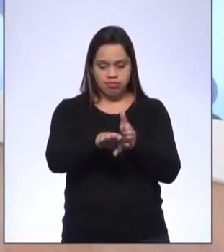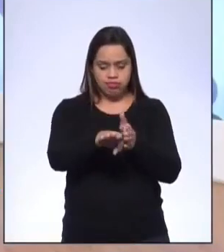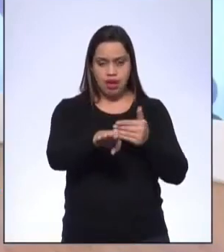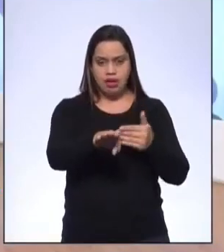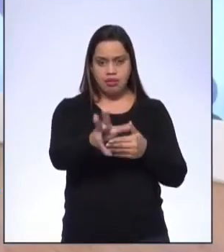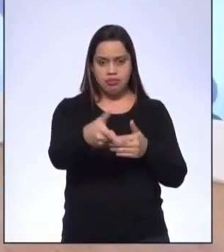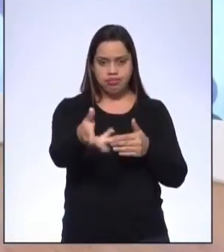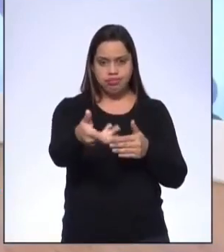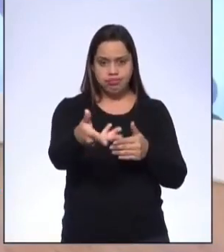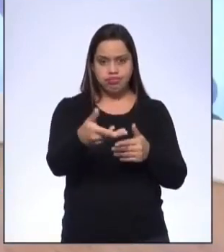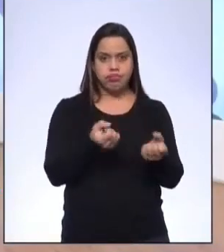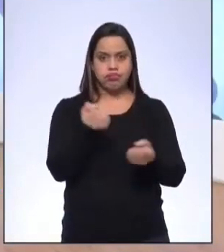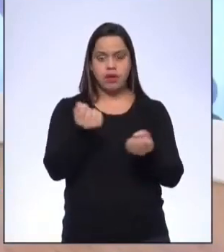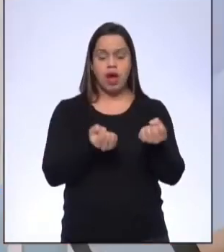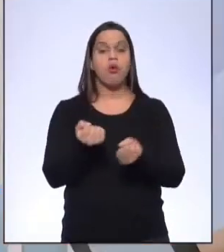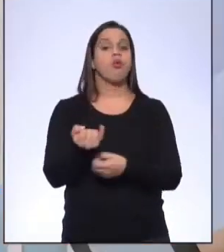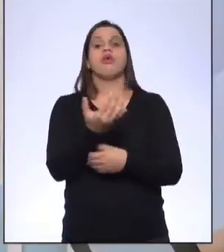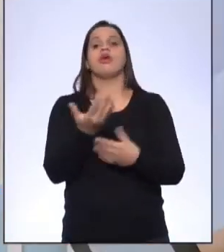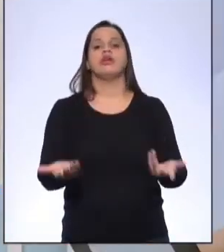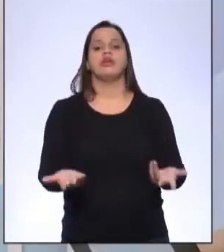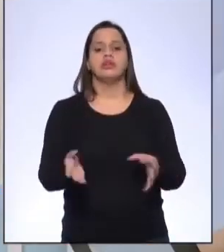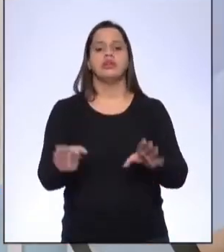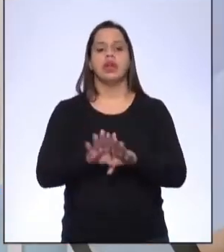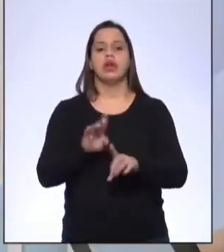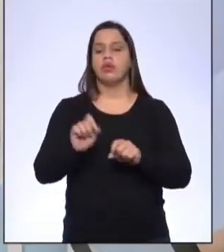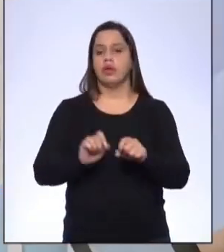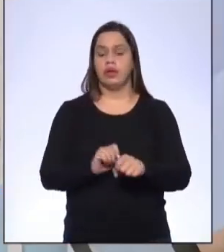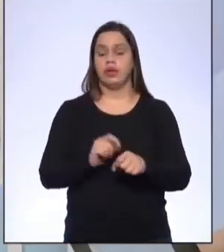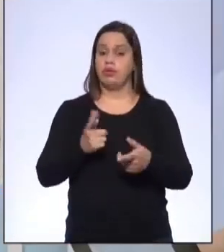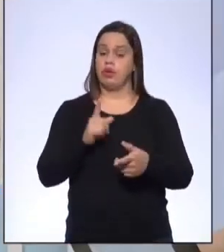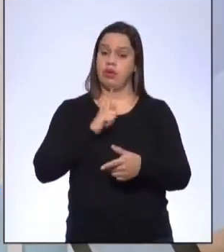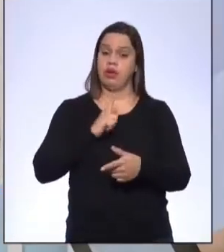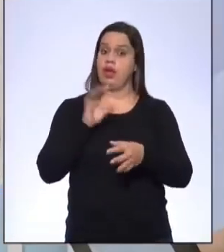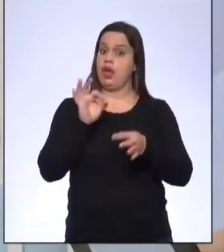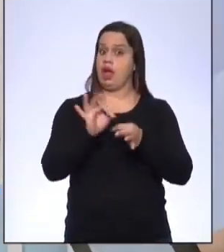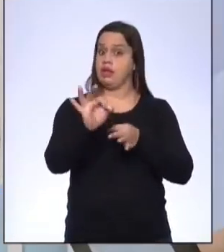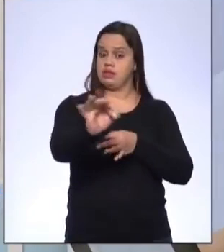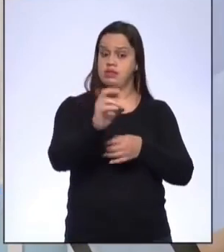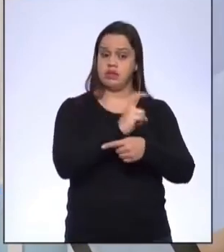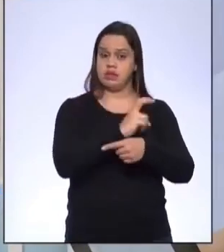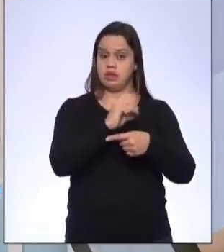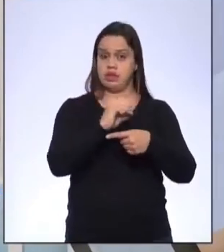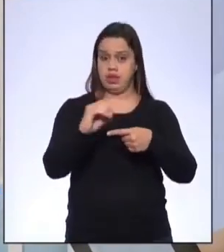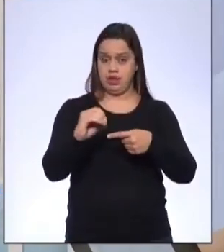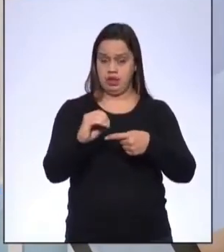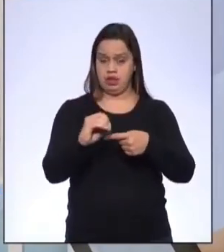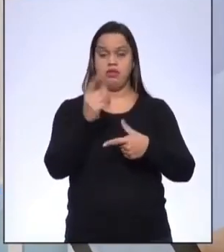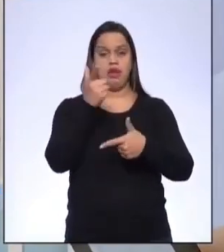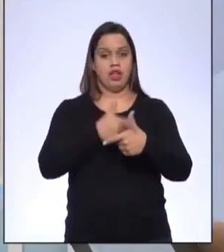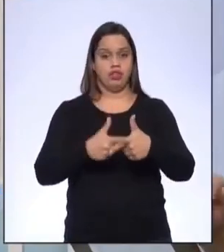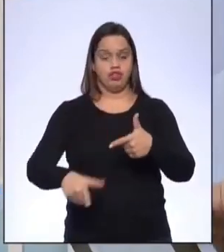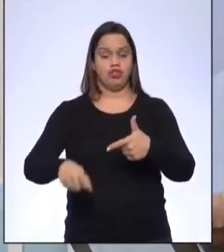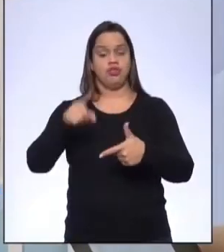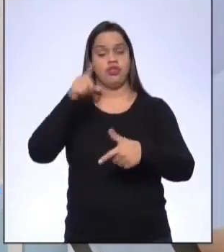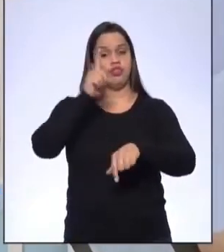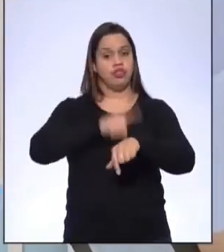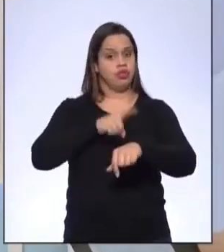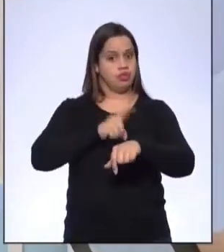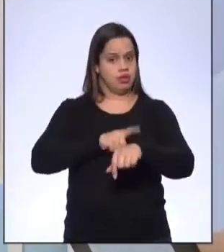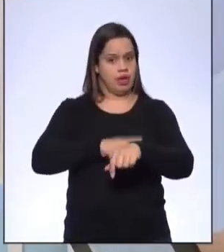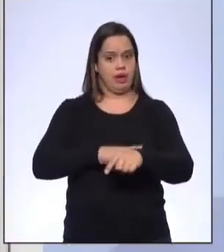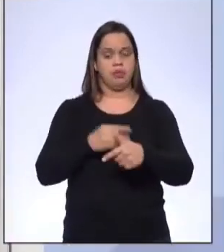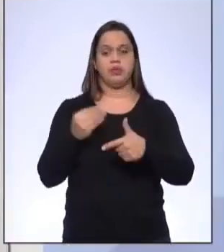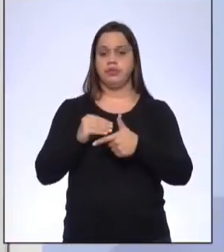de 500 quilômetros, ok? E aí a gente vai dividir pelo tempo que foi desenvolvido esse